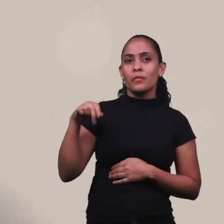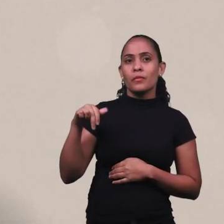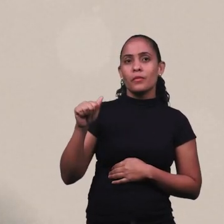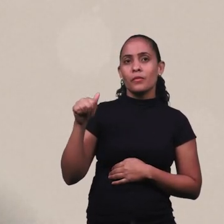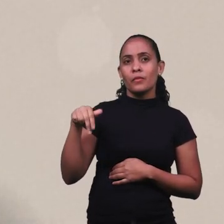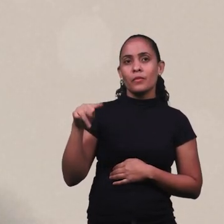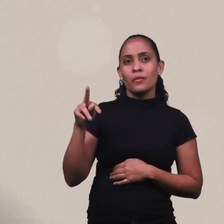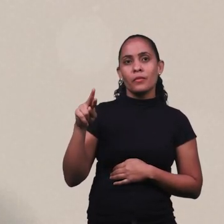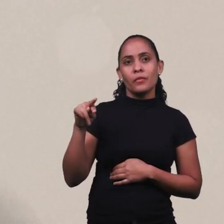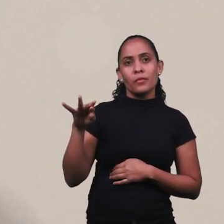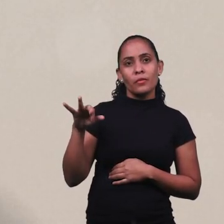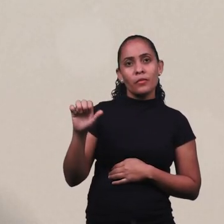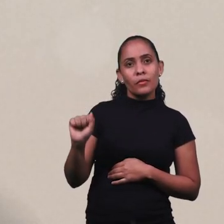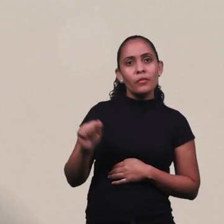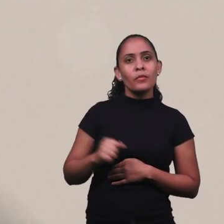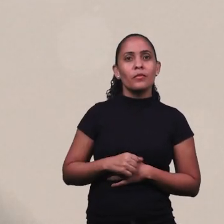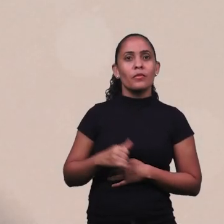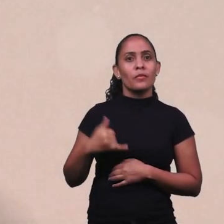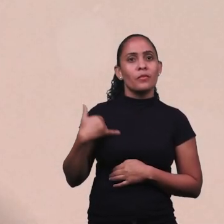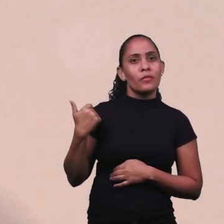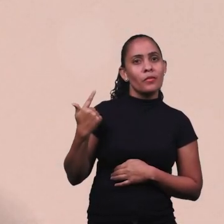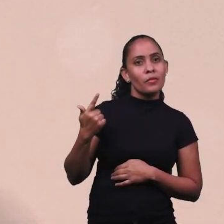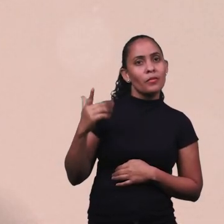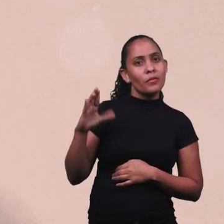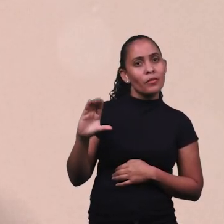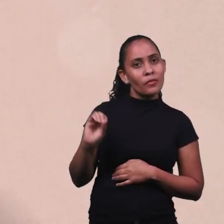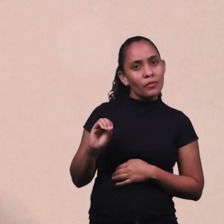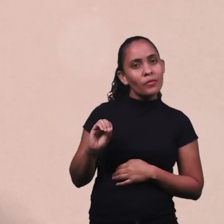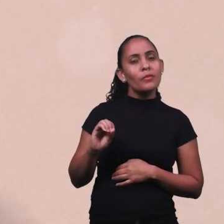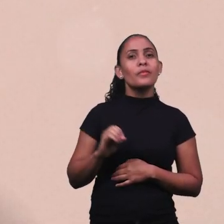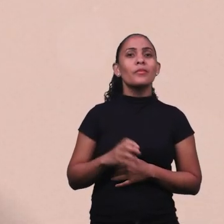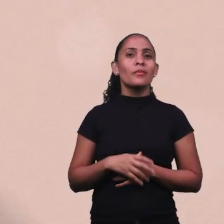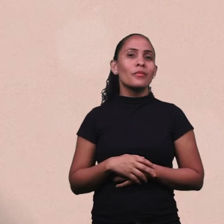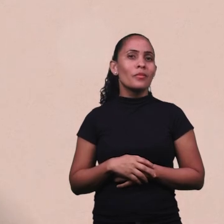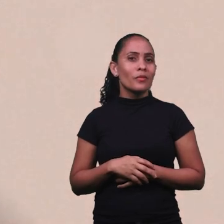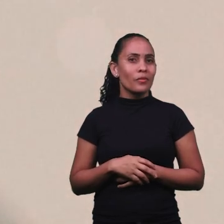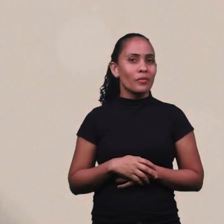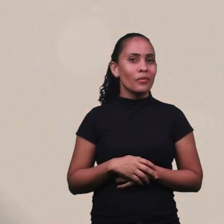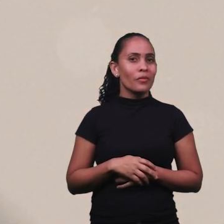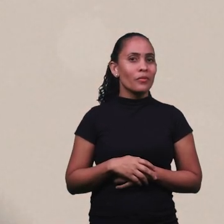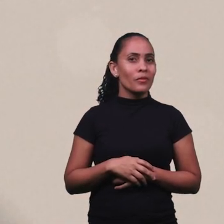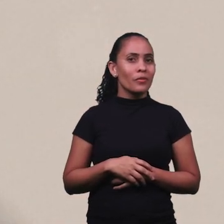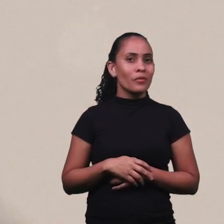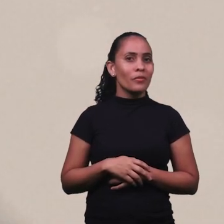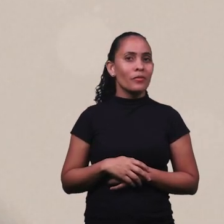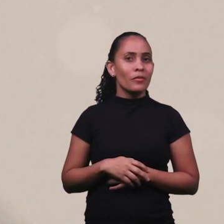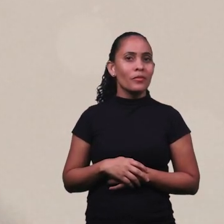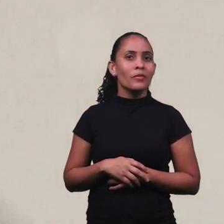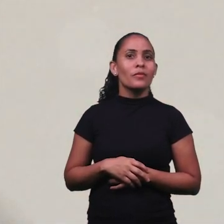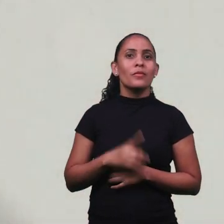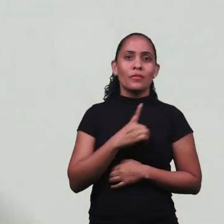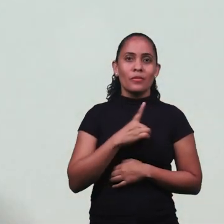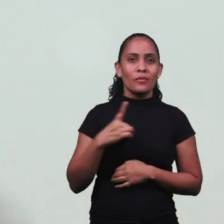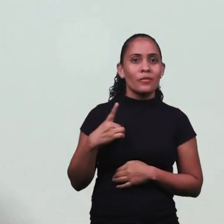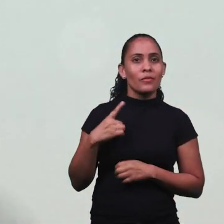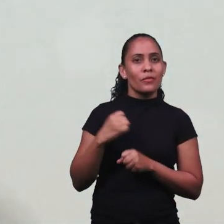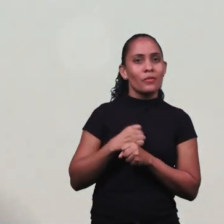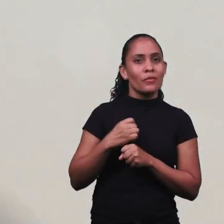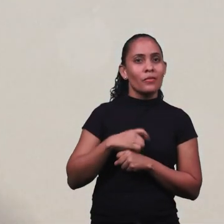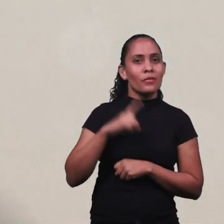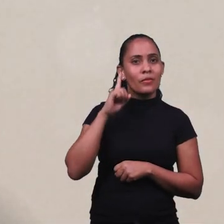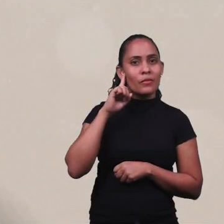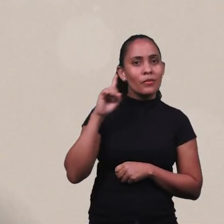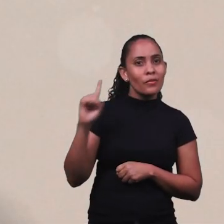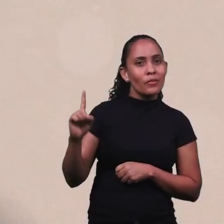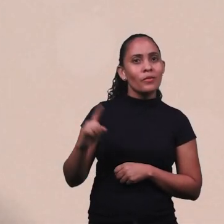Pastor Abel. Tenho 70 anos de idade. Sou um diácono da obra do Senhor. Estou atento aqui